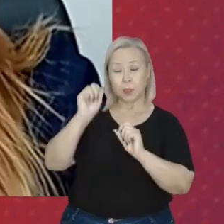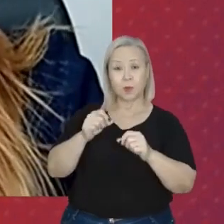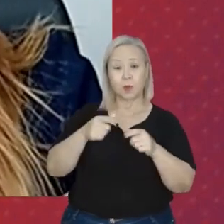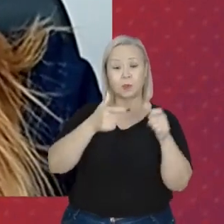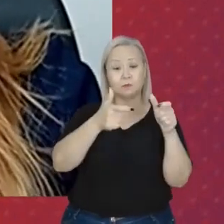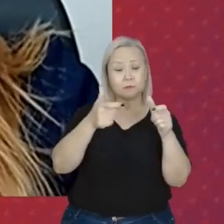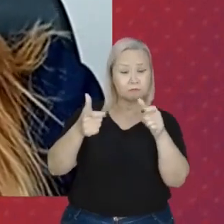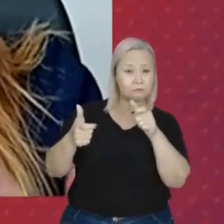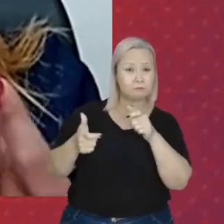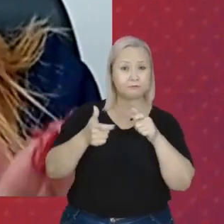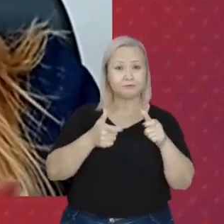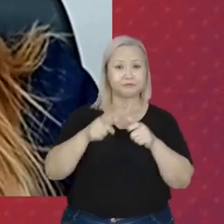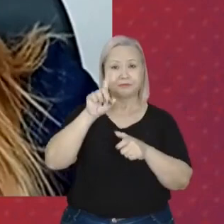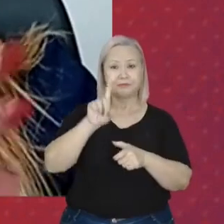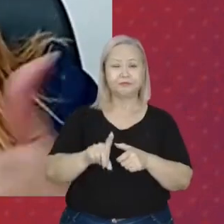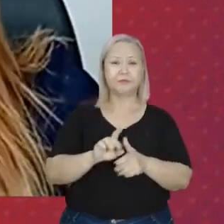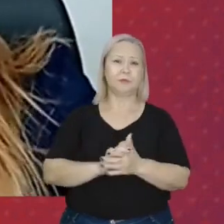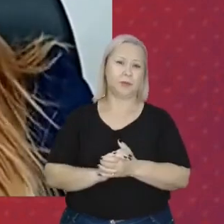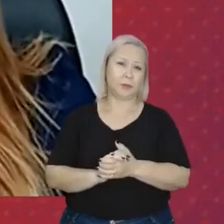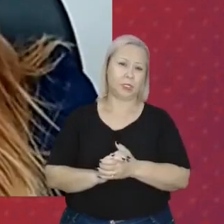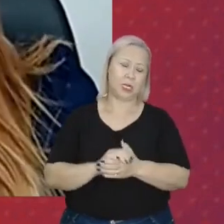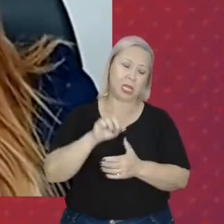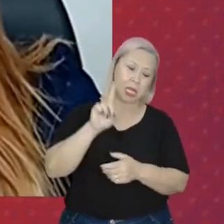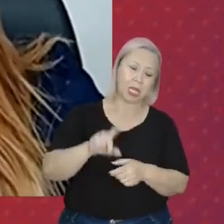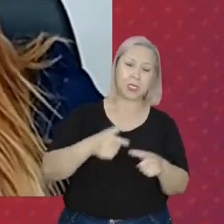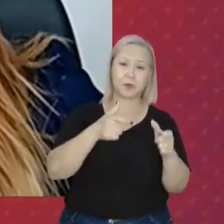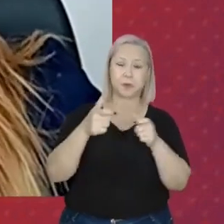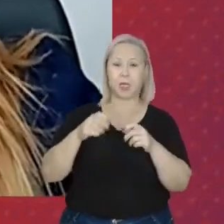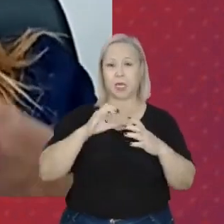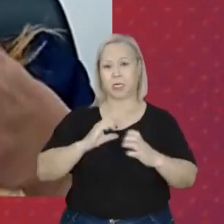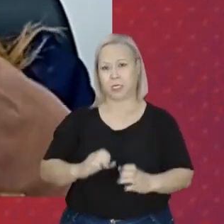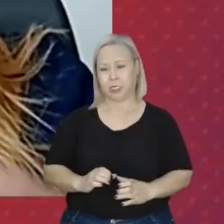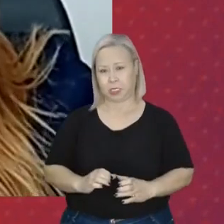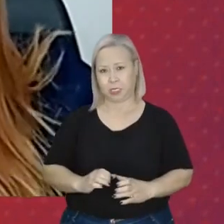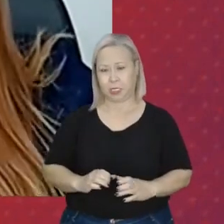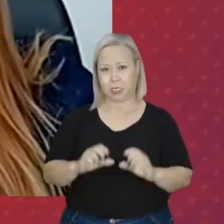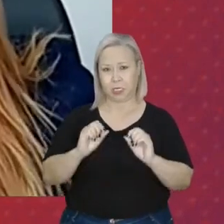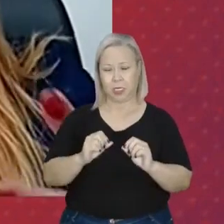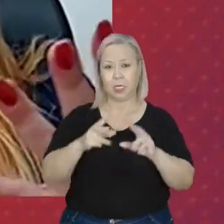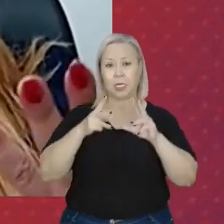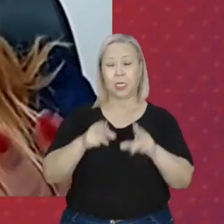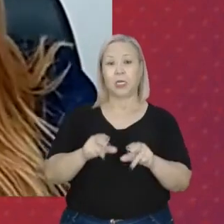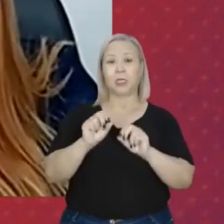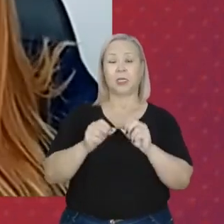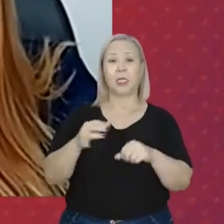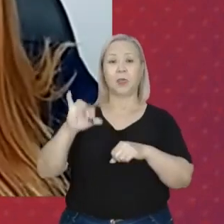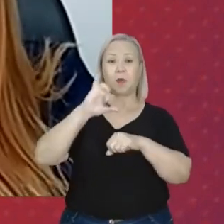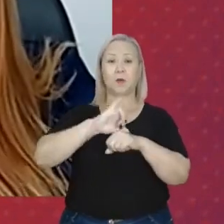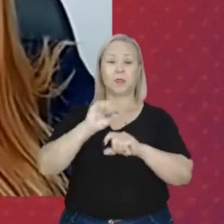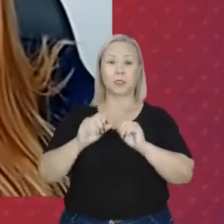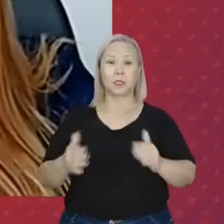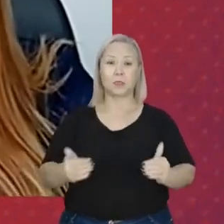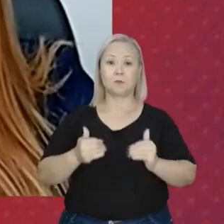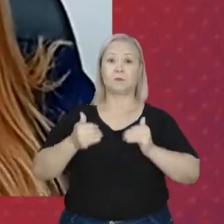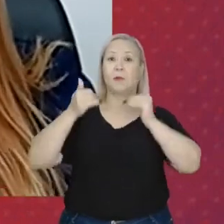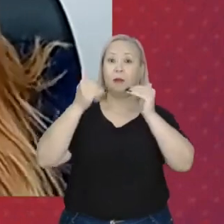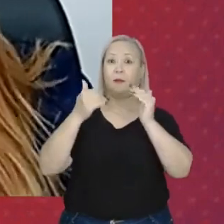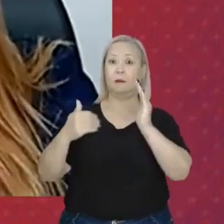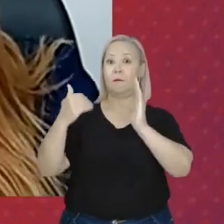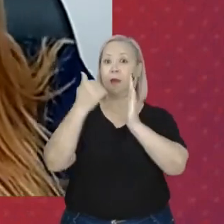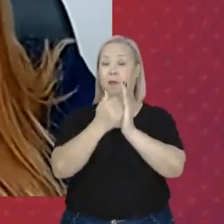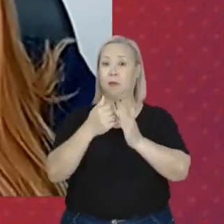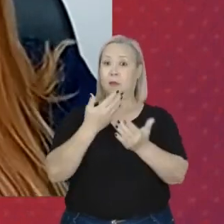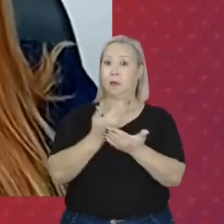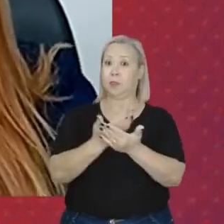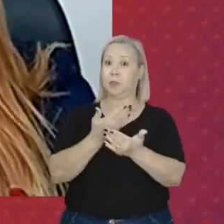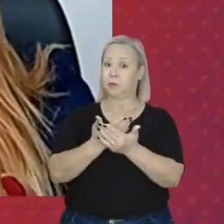determinados direitos, a determinados espaços da cidadania. Ele tem como cerne a elevação escolar, né, a elevação